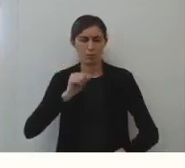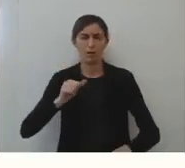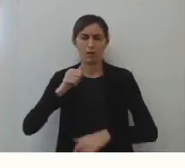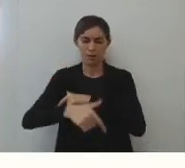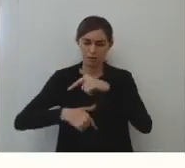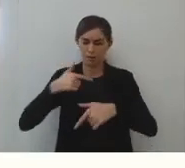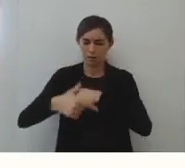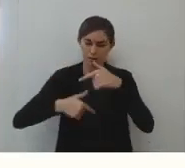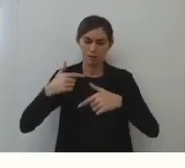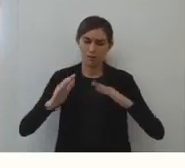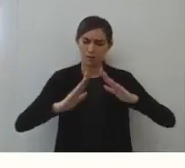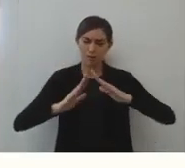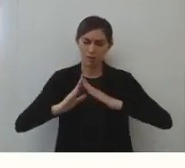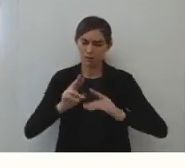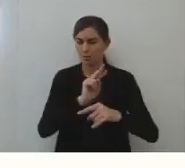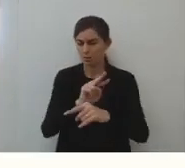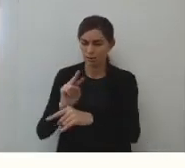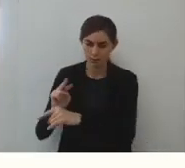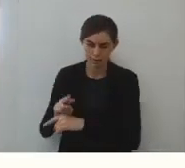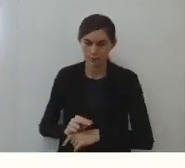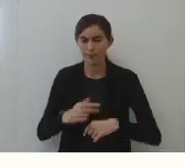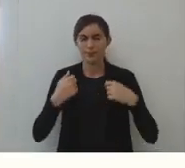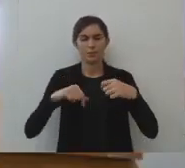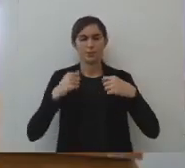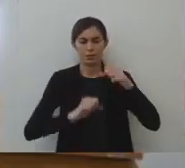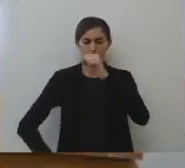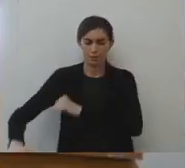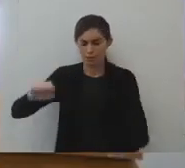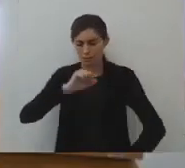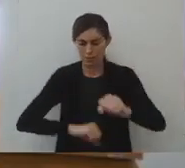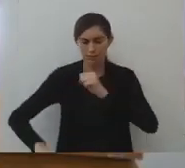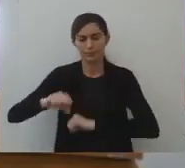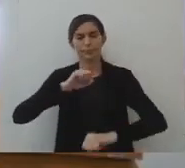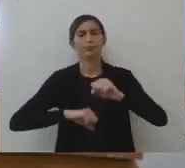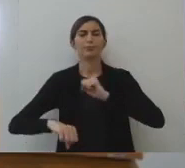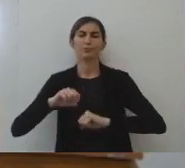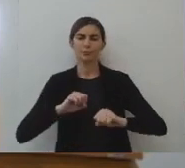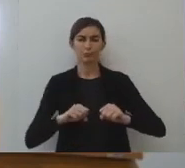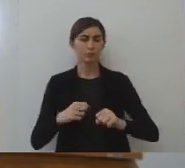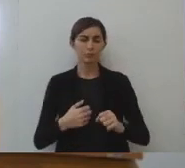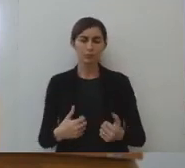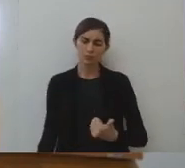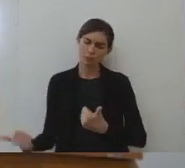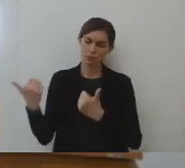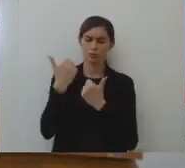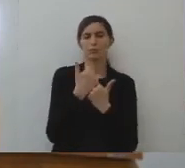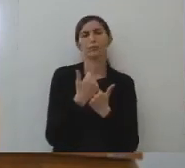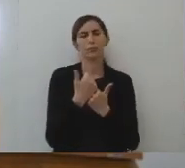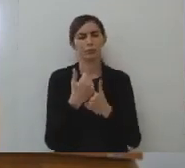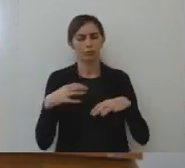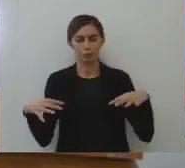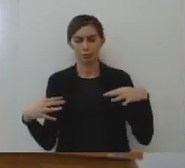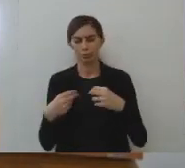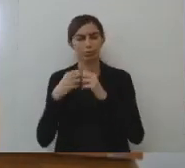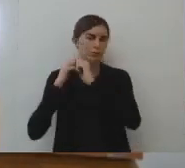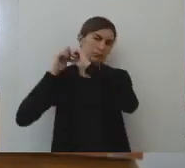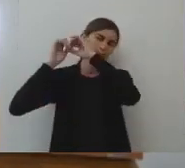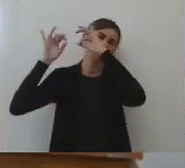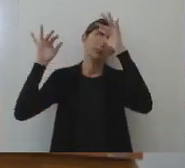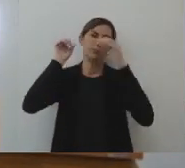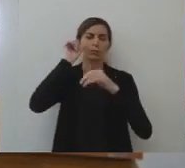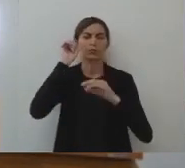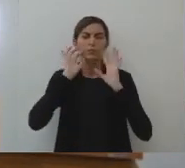ela precisa cuidar da casa, ela precisa cuidar dos afazeres domésticos. Então a gente substitui todo o sonho da mulher em